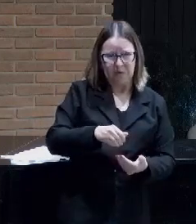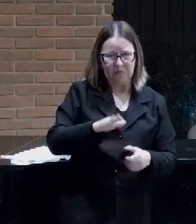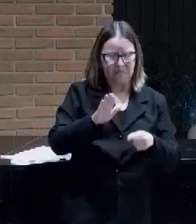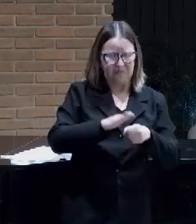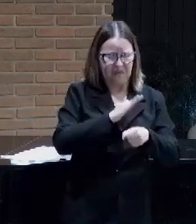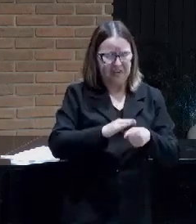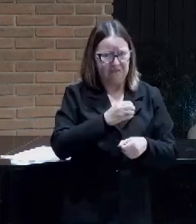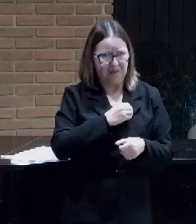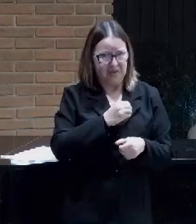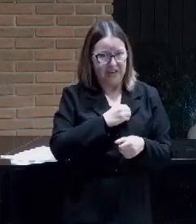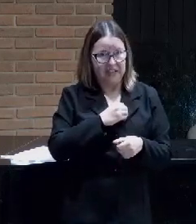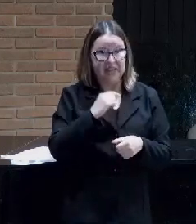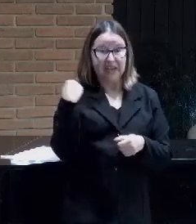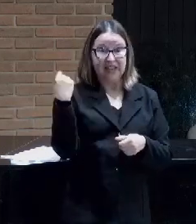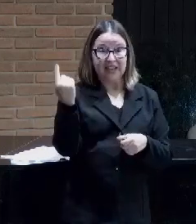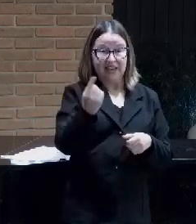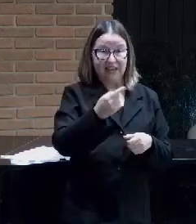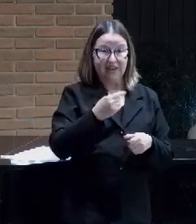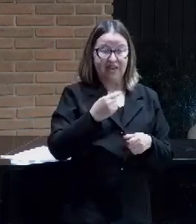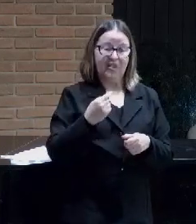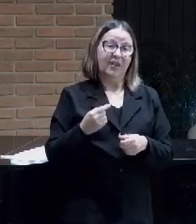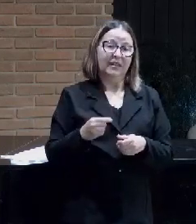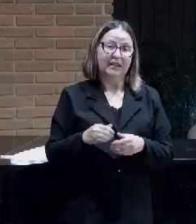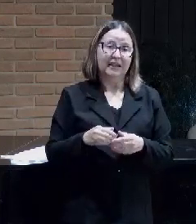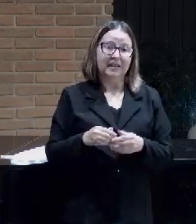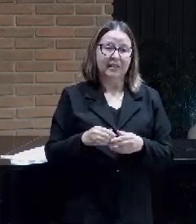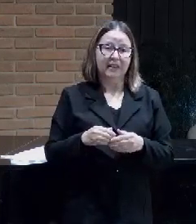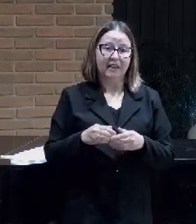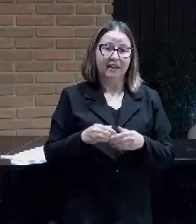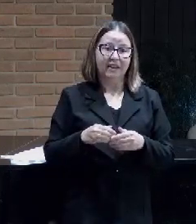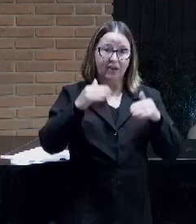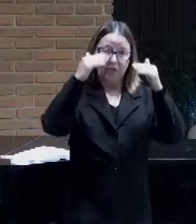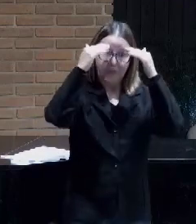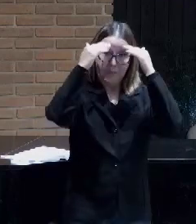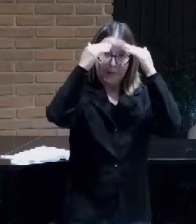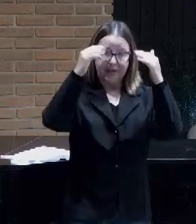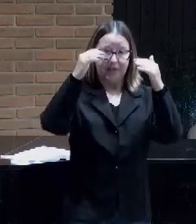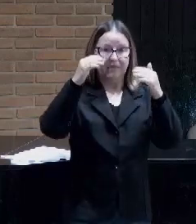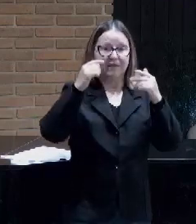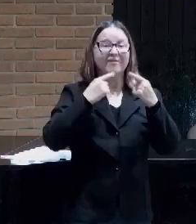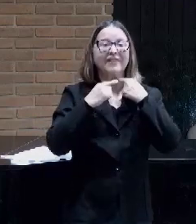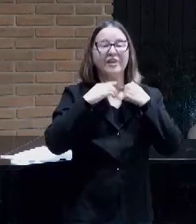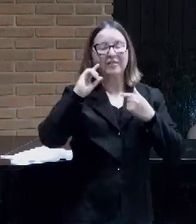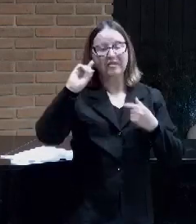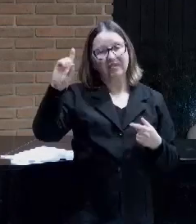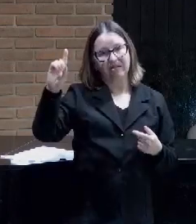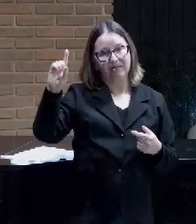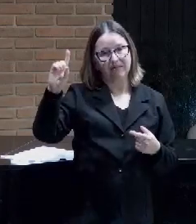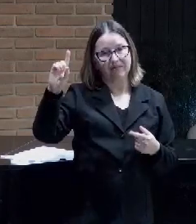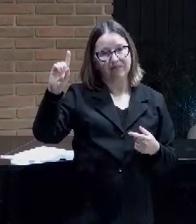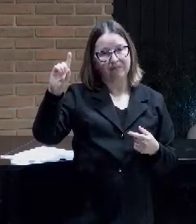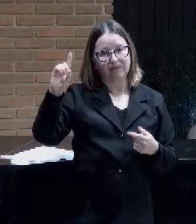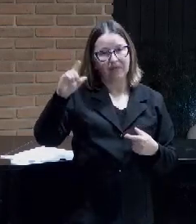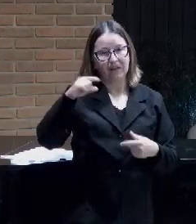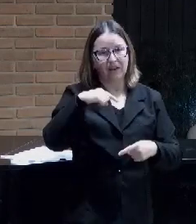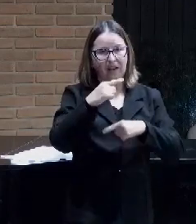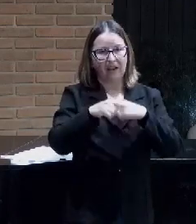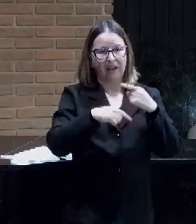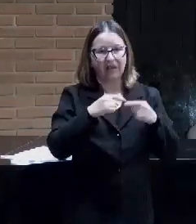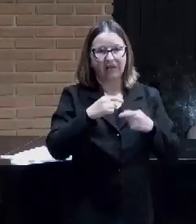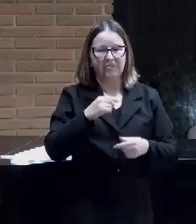nós obedecemos voluntariamente, claro, pela graça do Senhor, mas obedecemos à vontade de Deus, e no final nós estamos o quê? Descontentes com